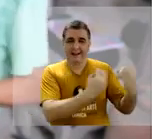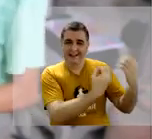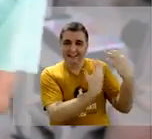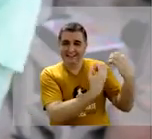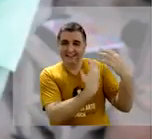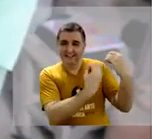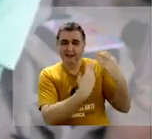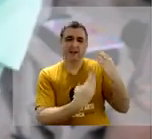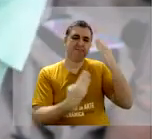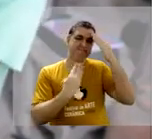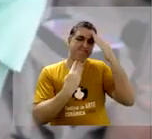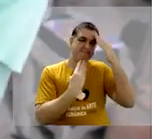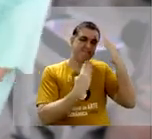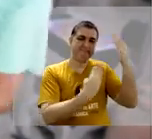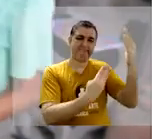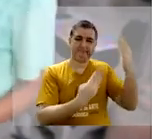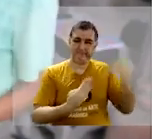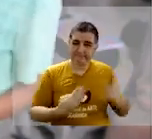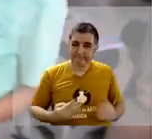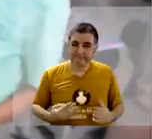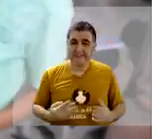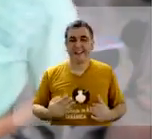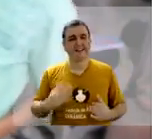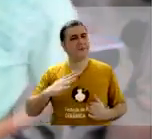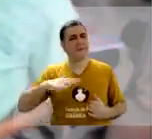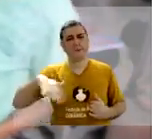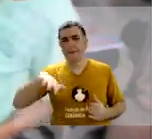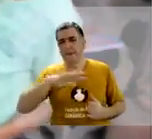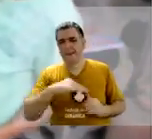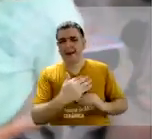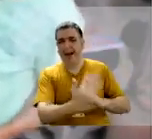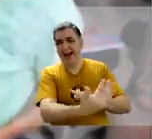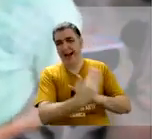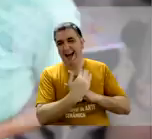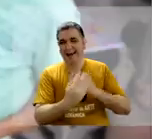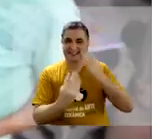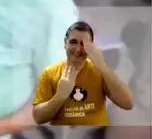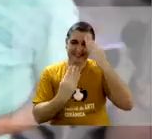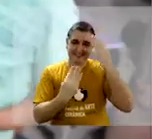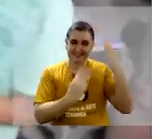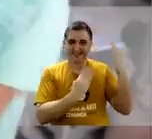ter ensinado, porque também se não fosse ela, né, não